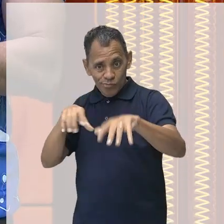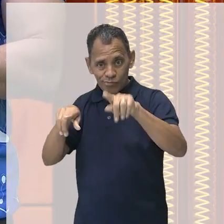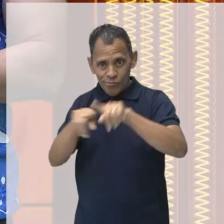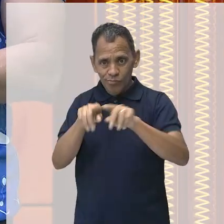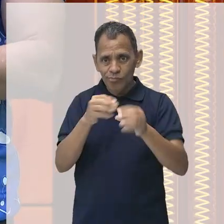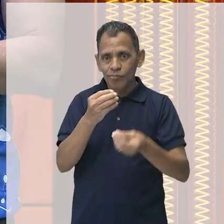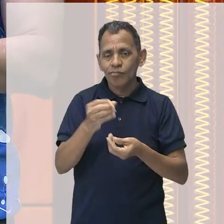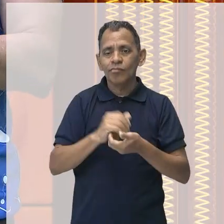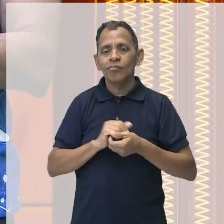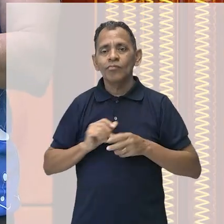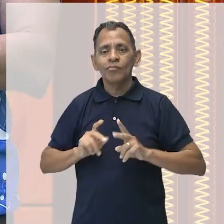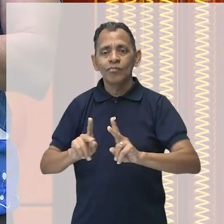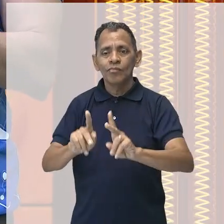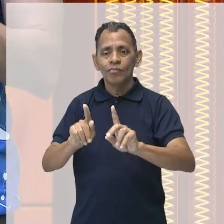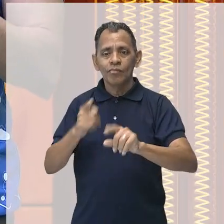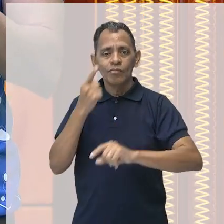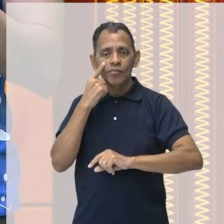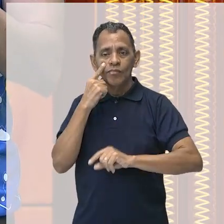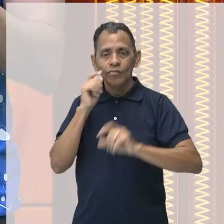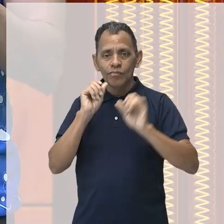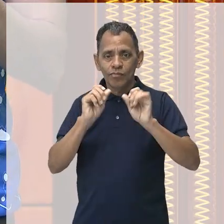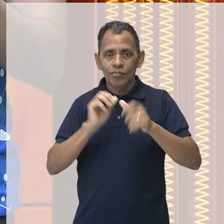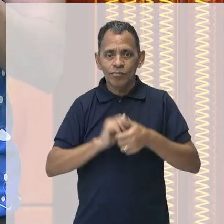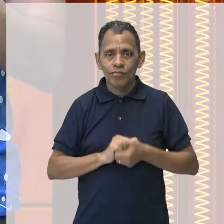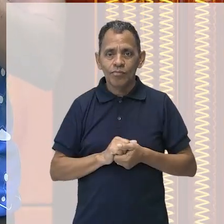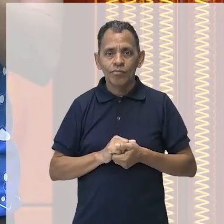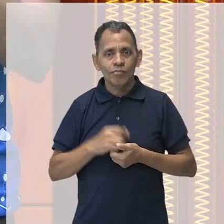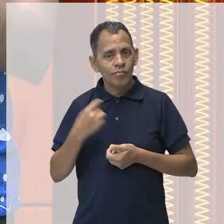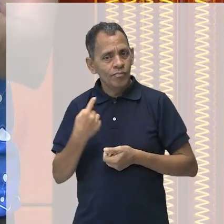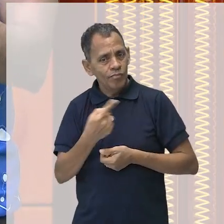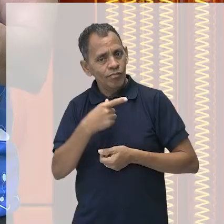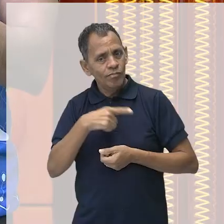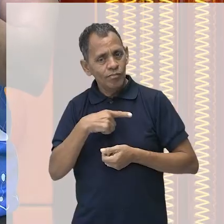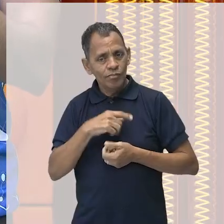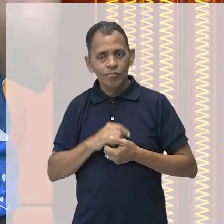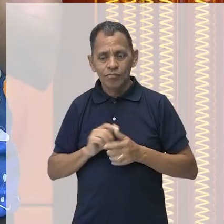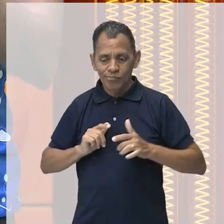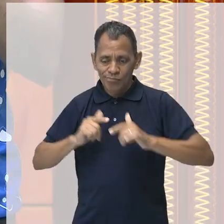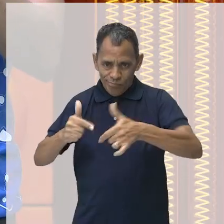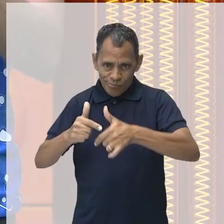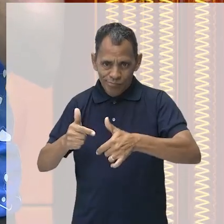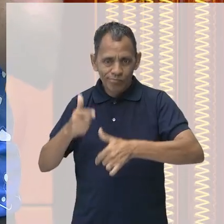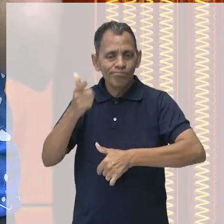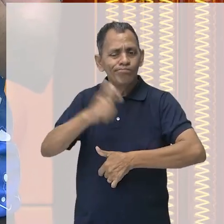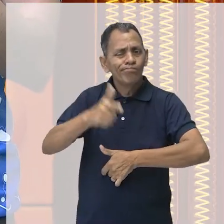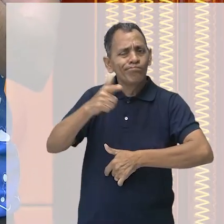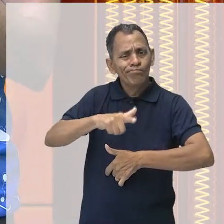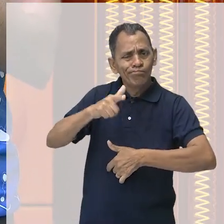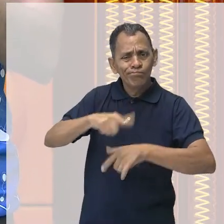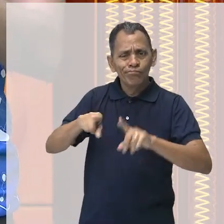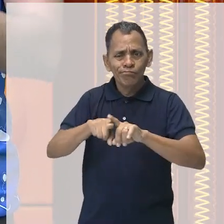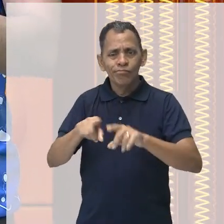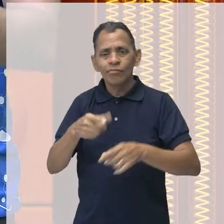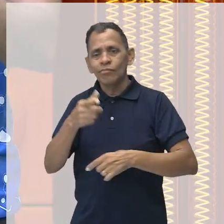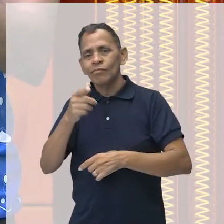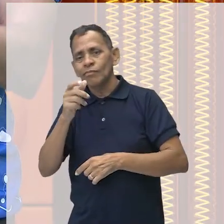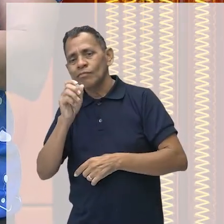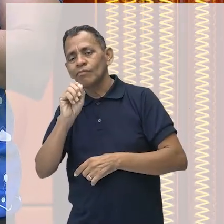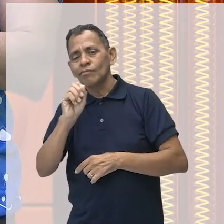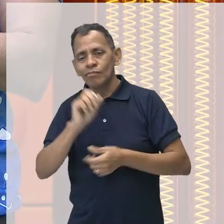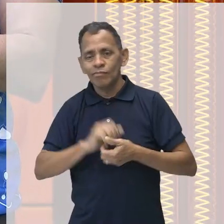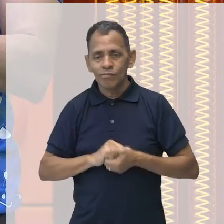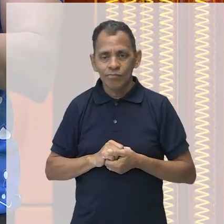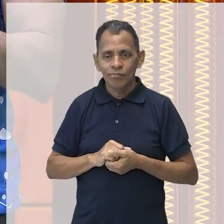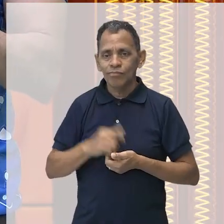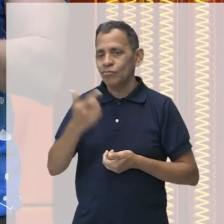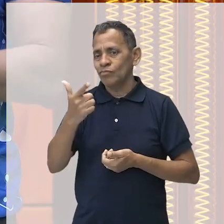Dando continuidade, a gente observa que atividades repetitivas que exigem ali pequena ou nenhuma qualificação estão sendo substituídas